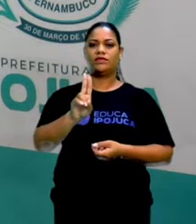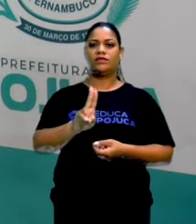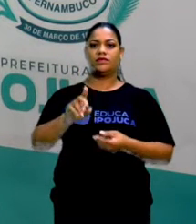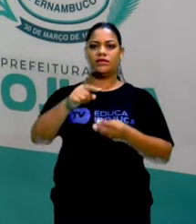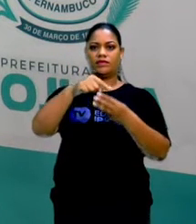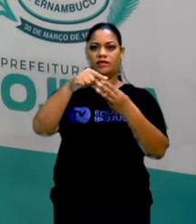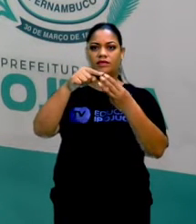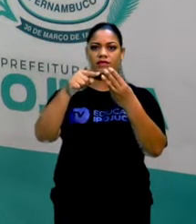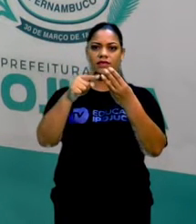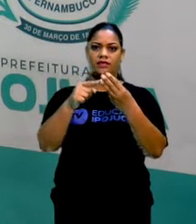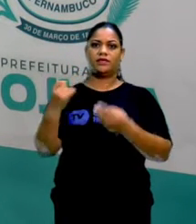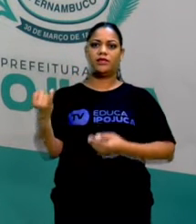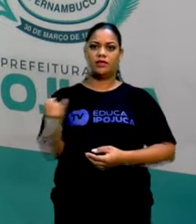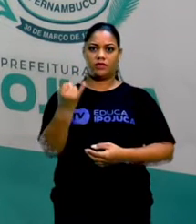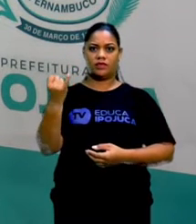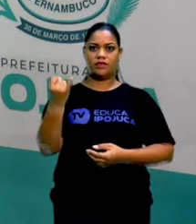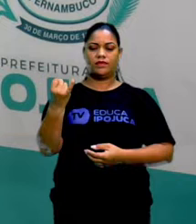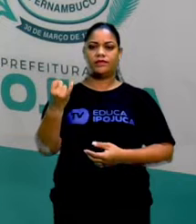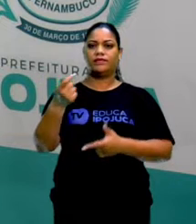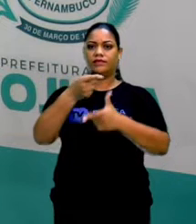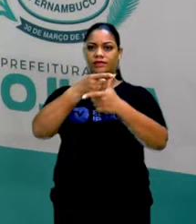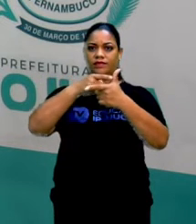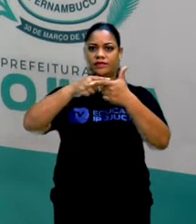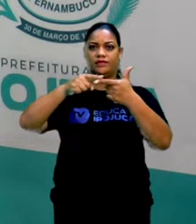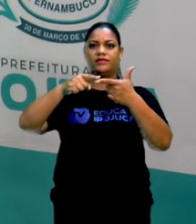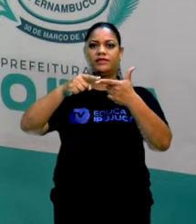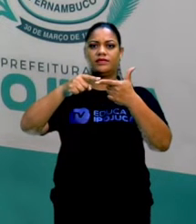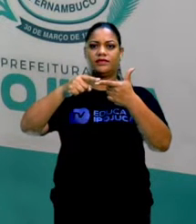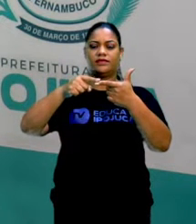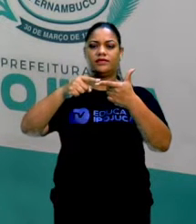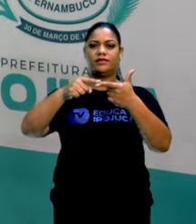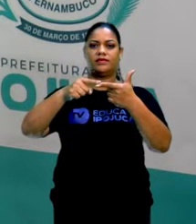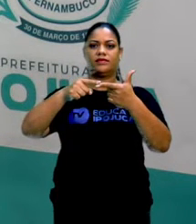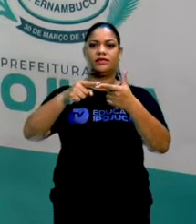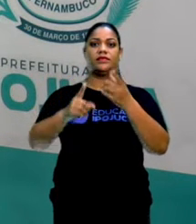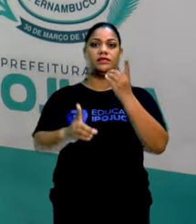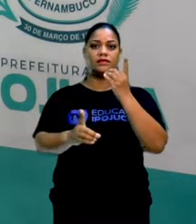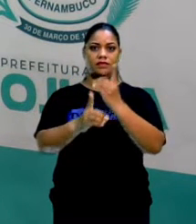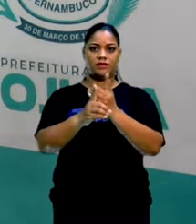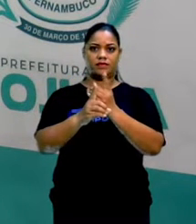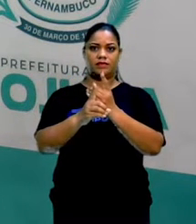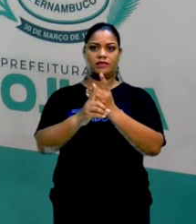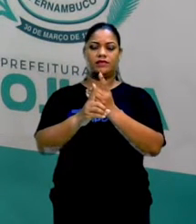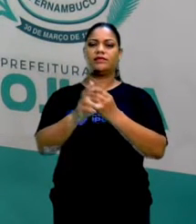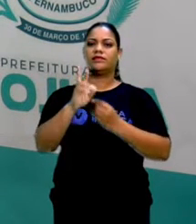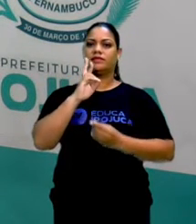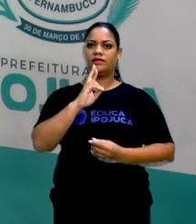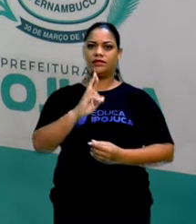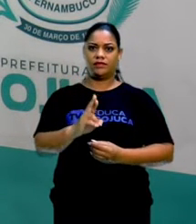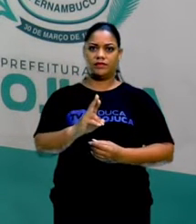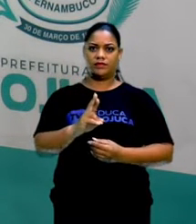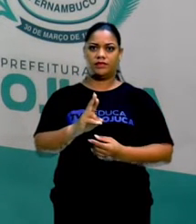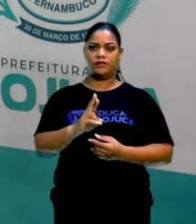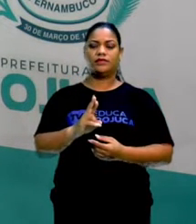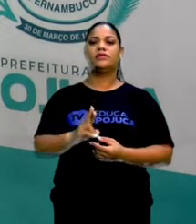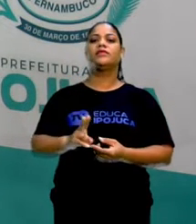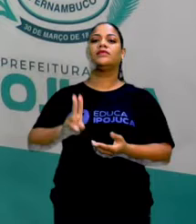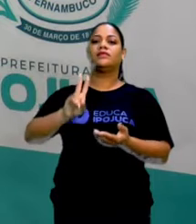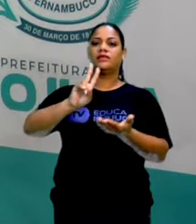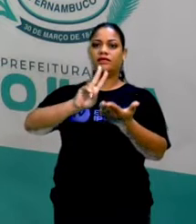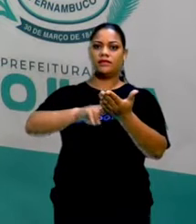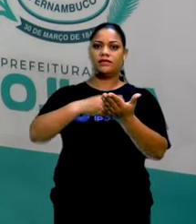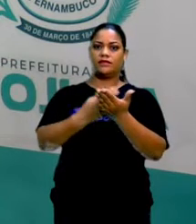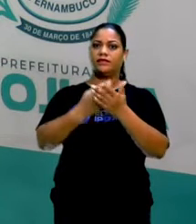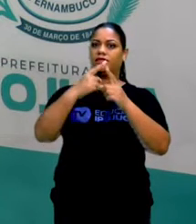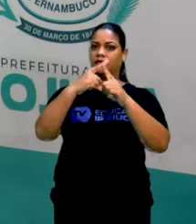três operações fundamentais. A gente dividiu. Quando achou o resultado, a gente multiplicou. E